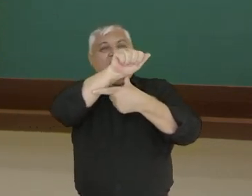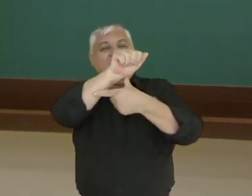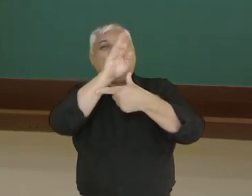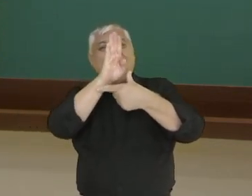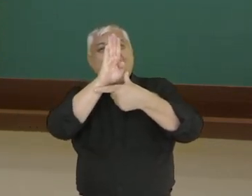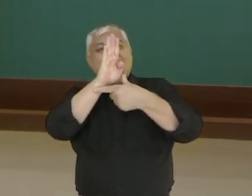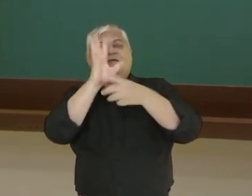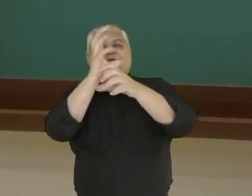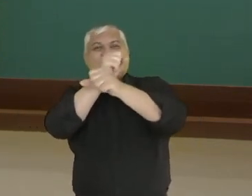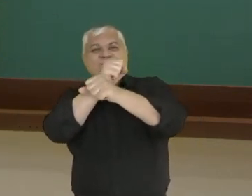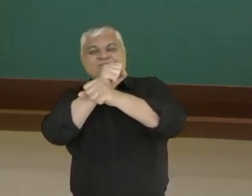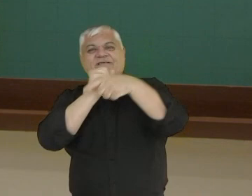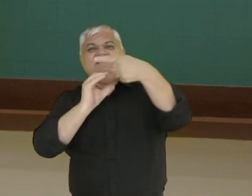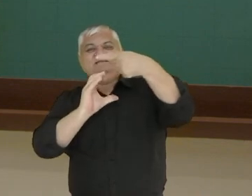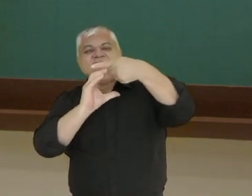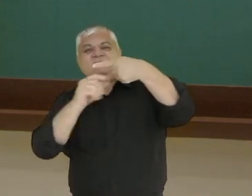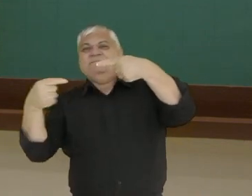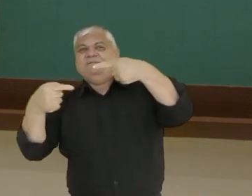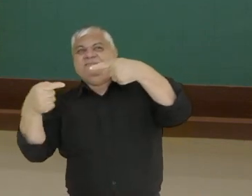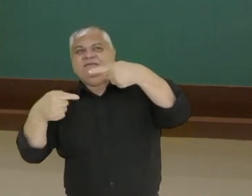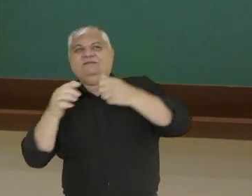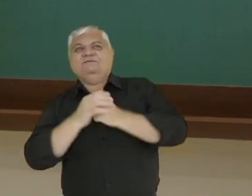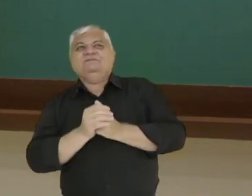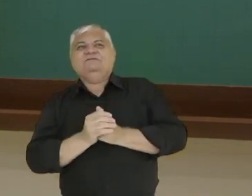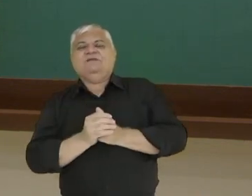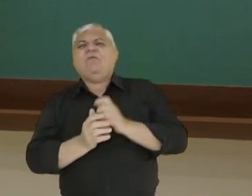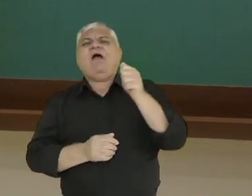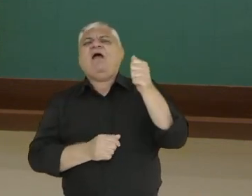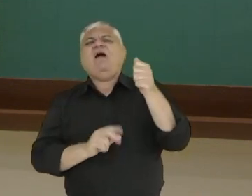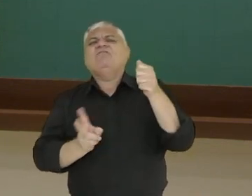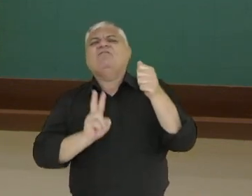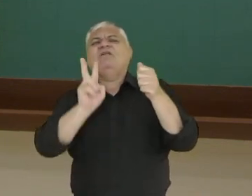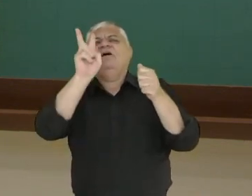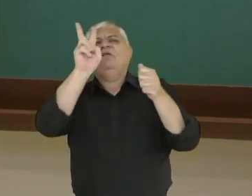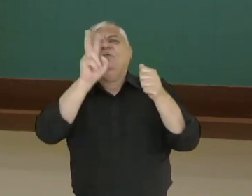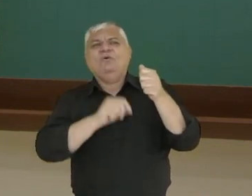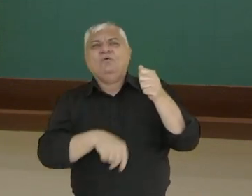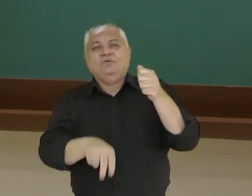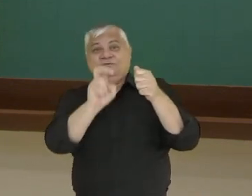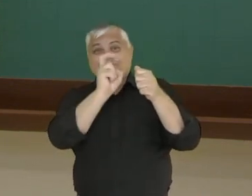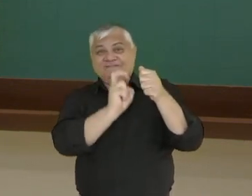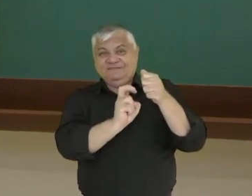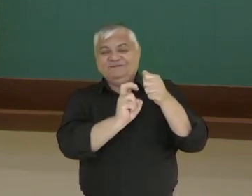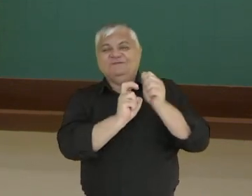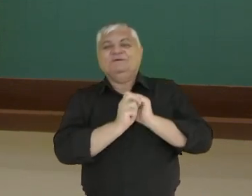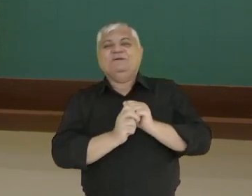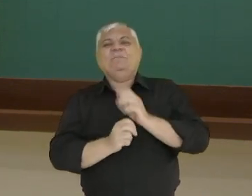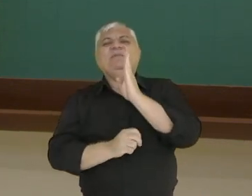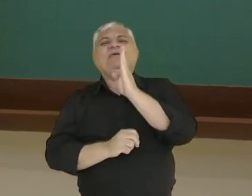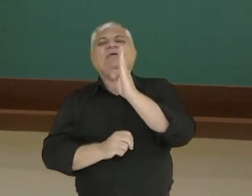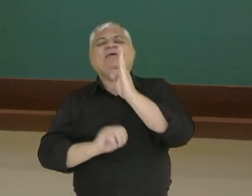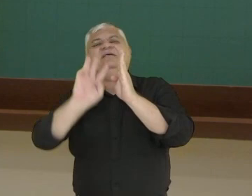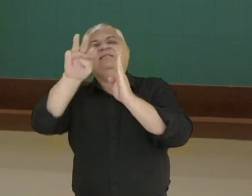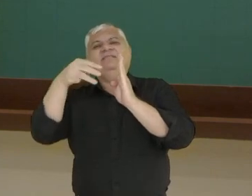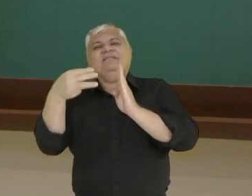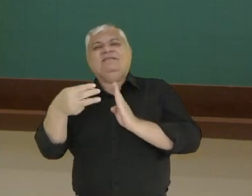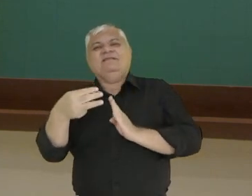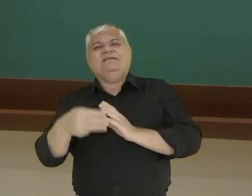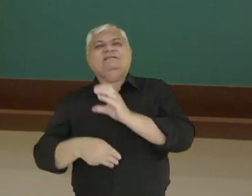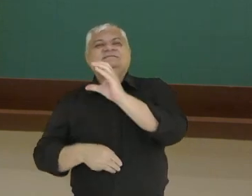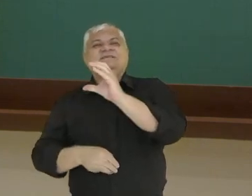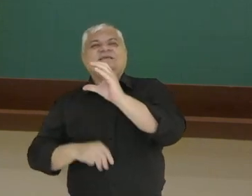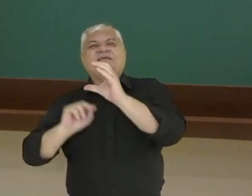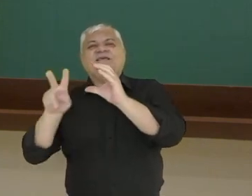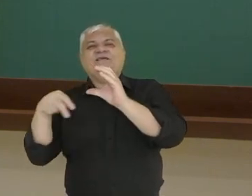dC. Agora a gente substitui, quem é o valor de log dA? É 5, do log dB é 3, do log